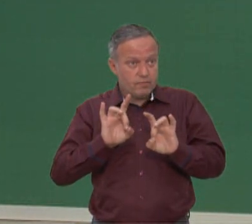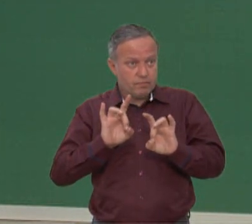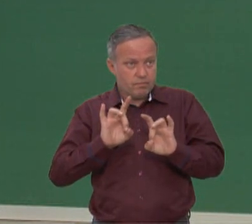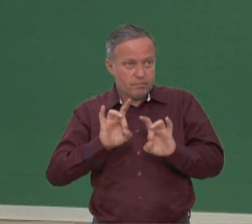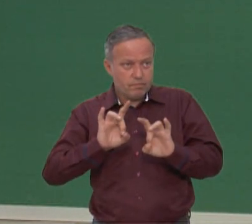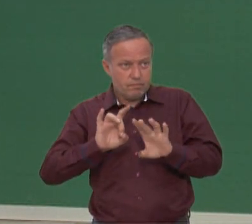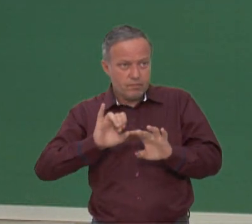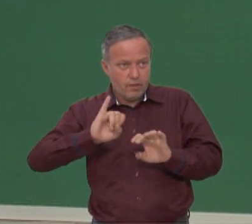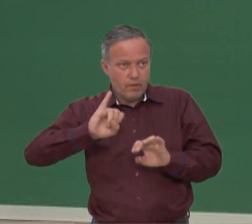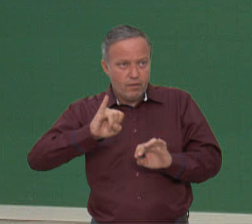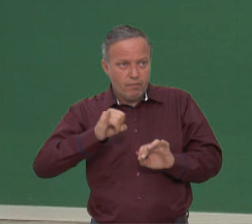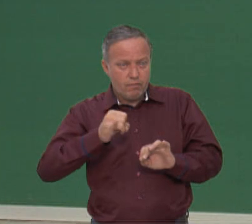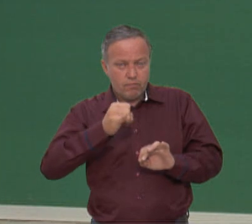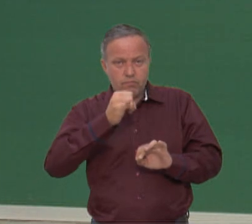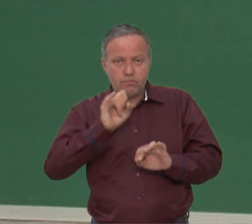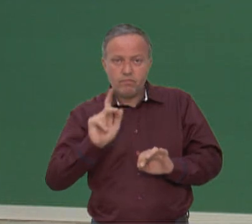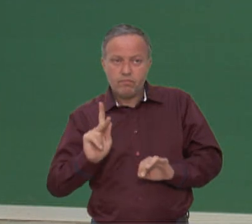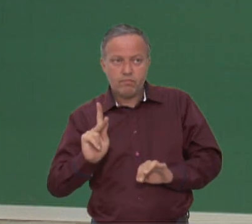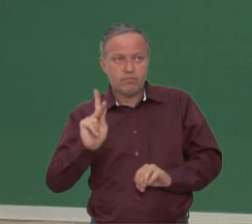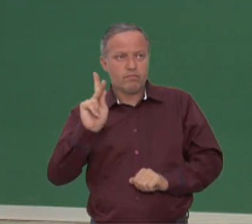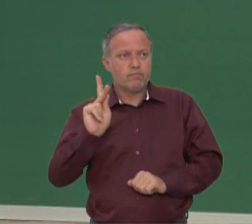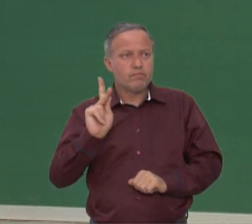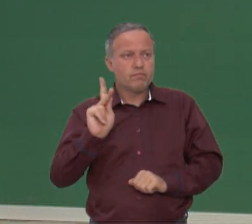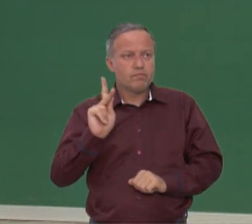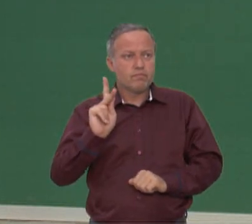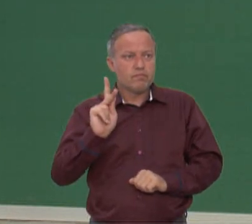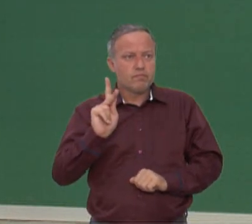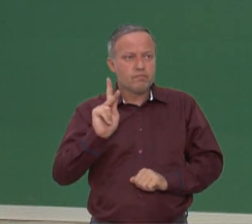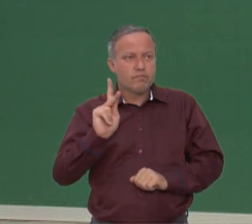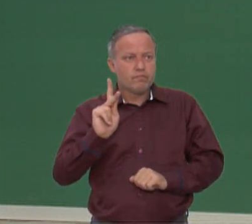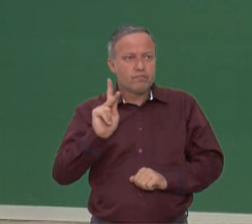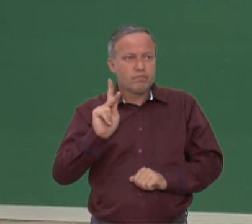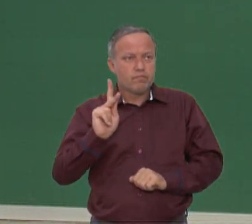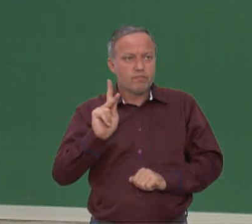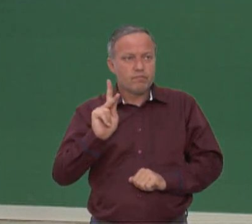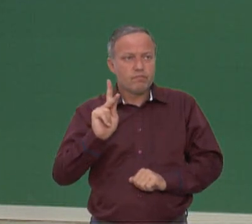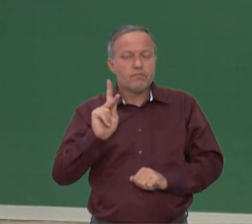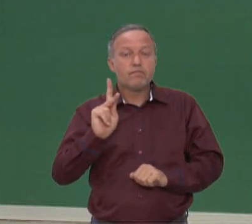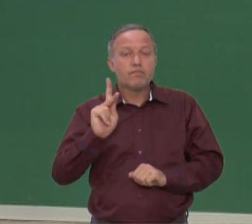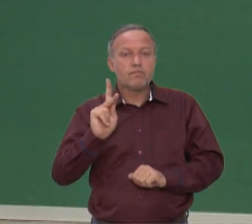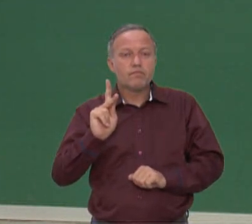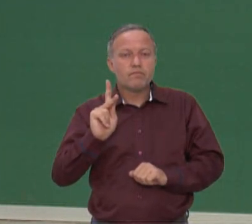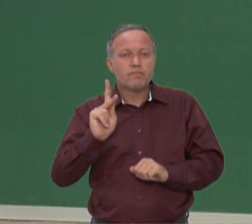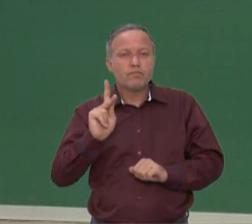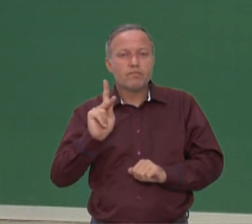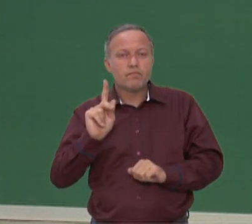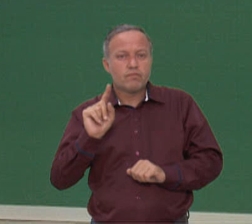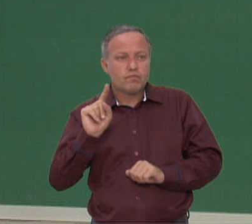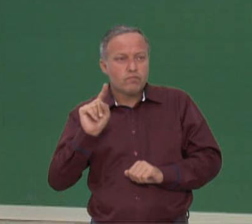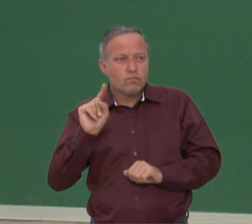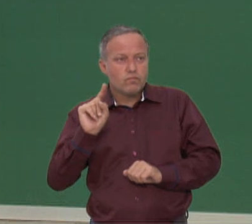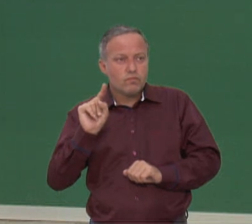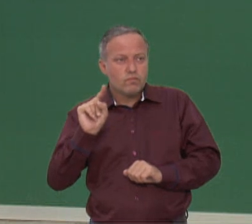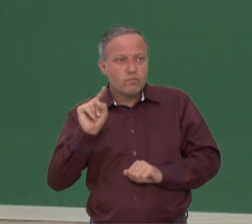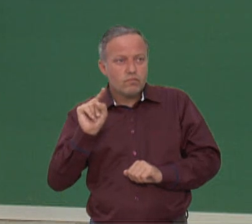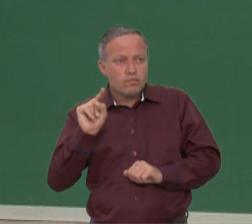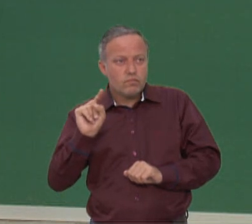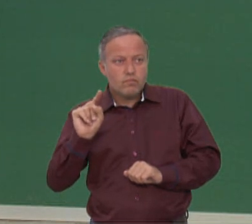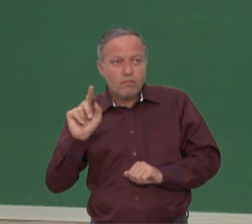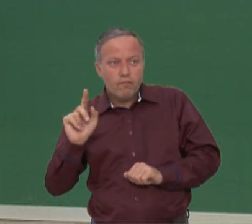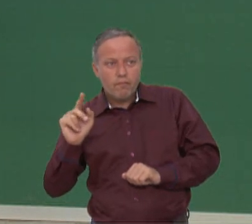vezes Kelvin, certo? Que é o padrão internacional para a temperatura. A unidade da quantidade